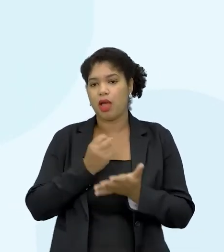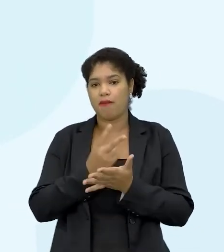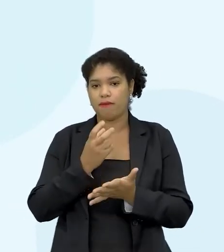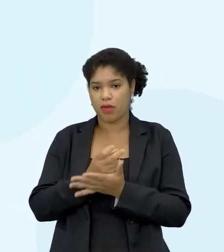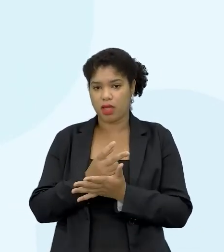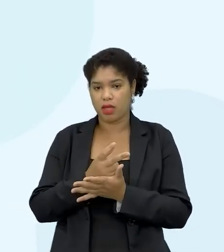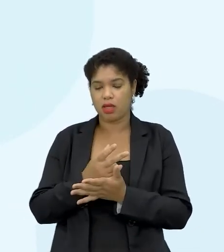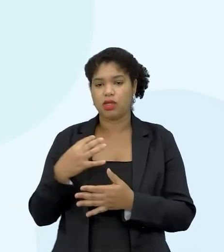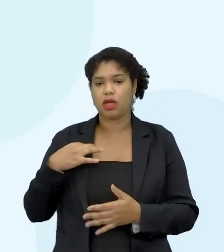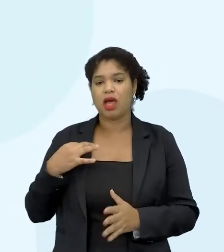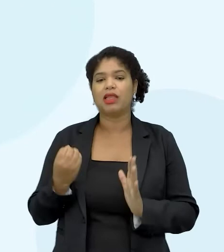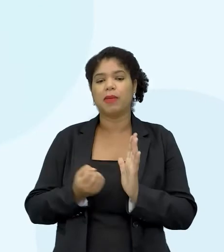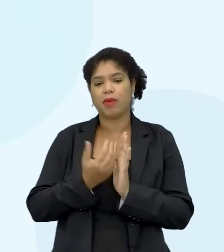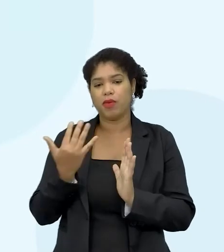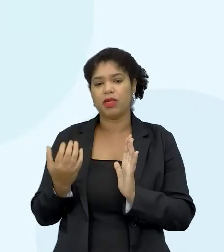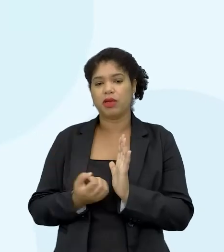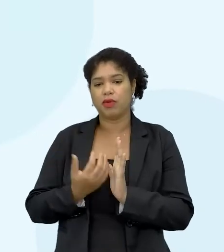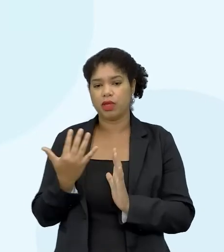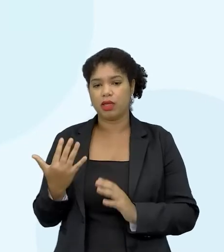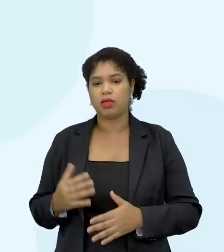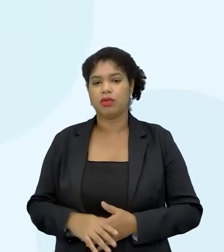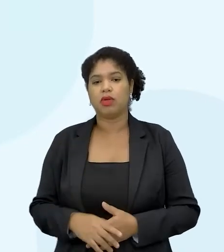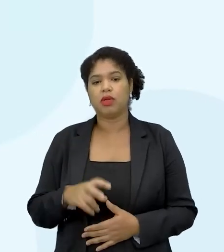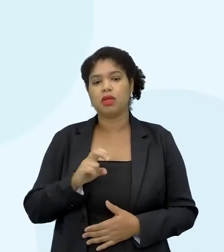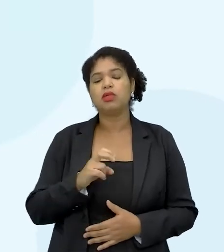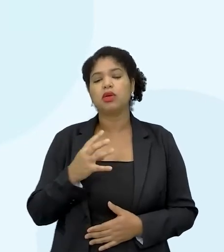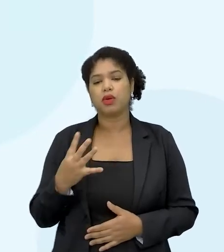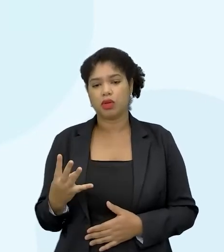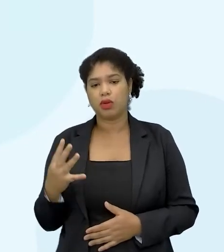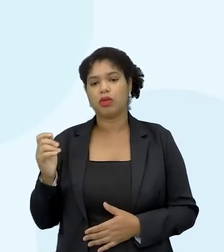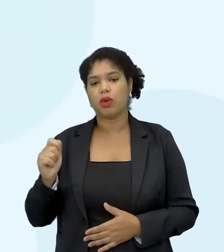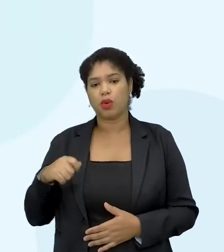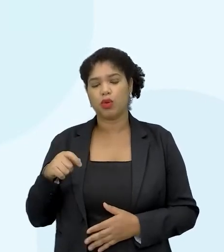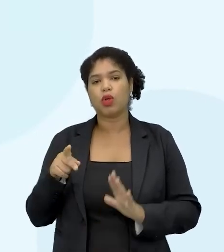100 camisetas, 100 vezes 54, você vai ter